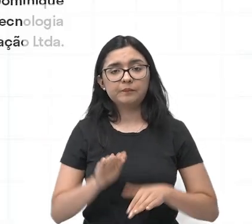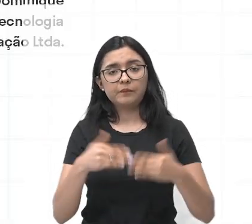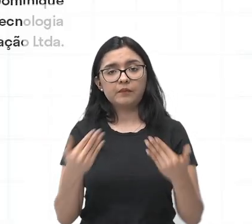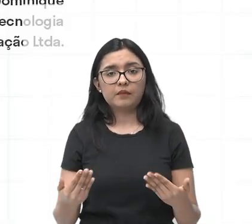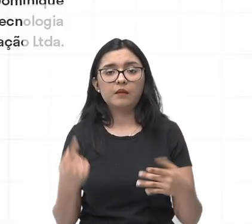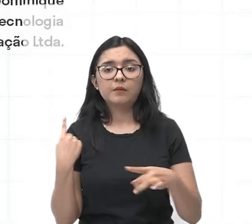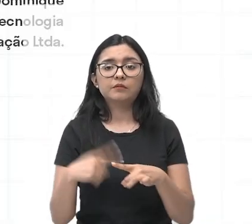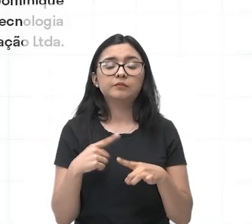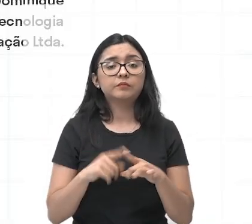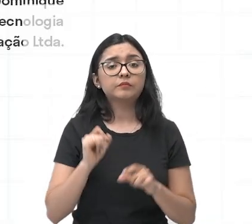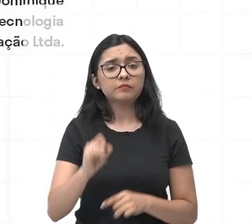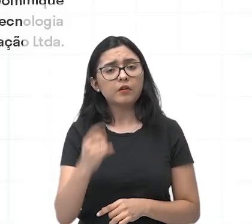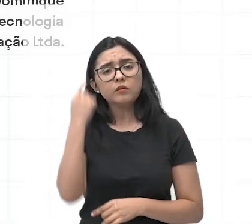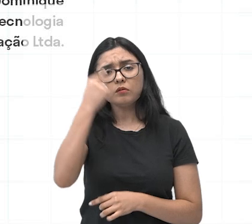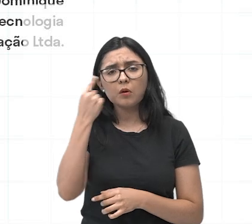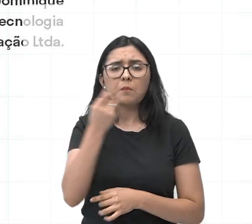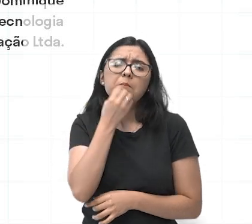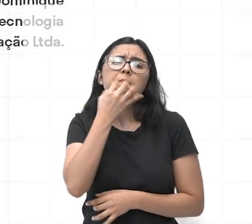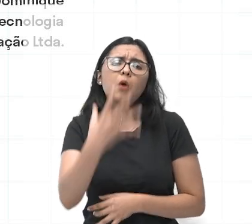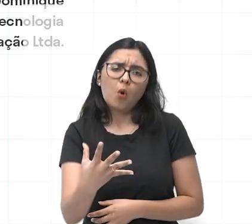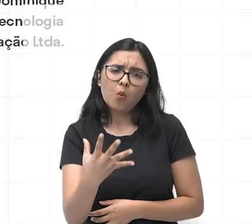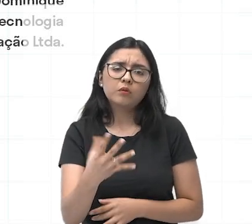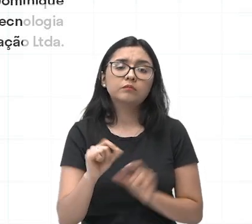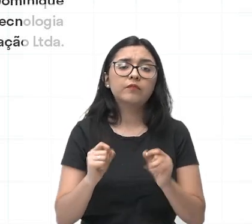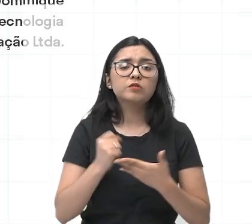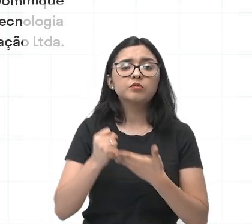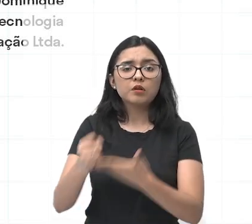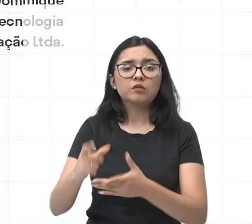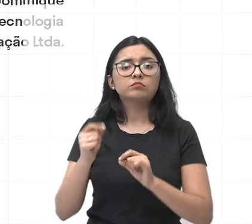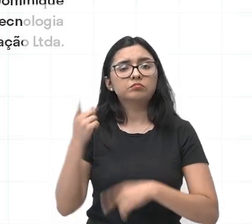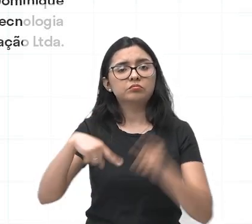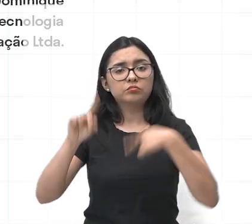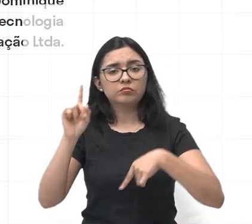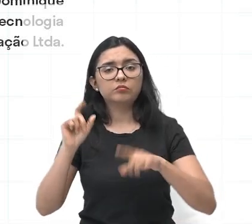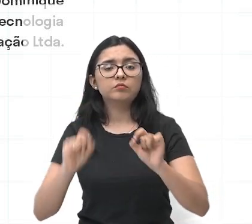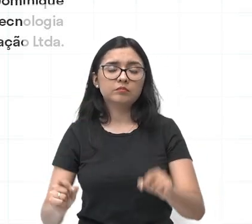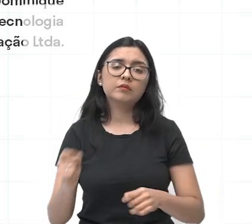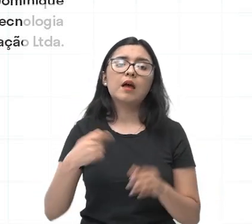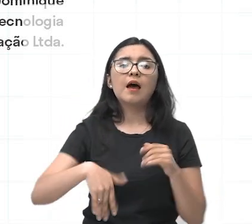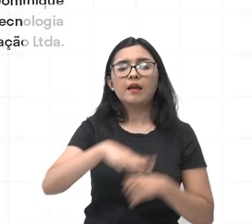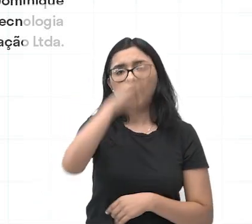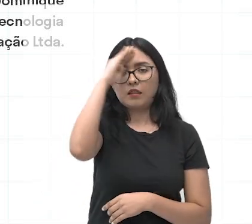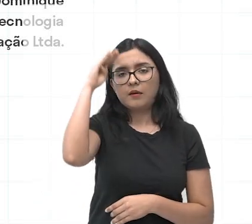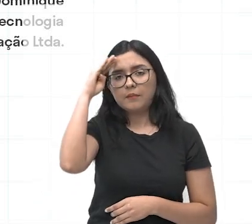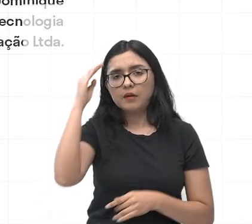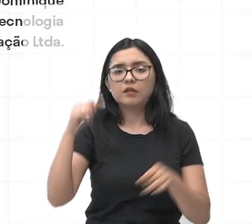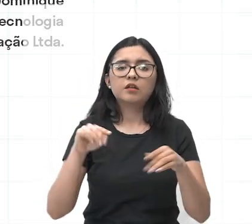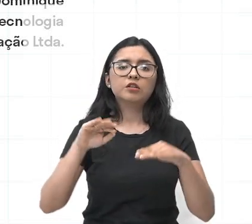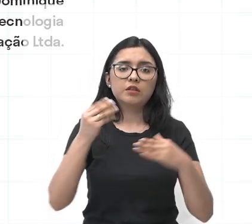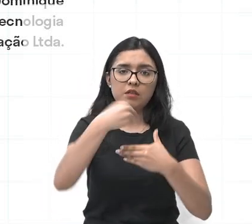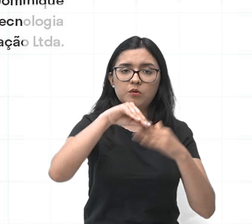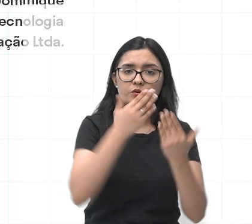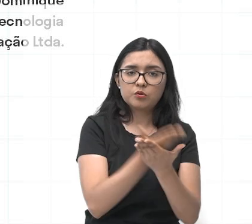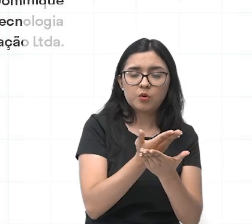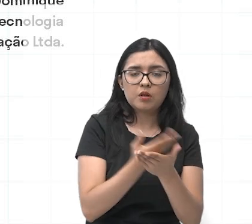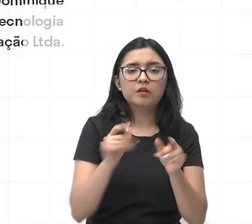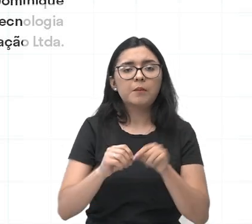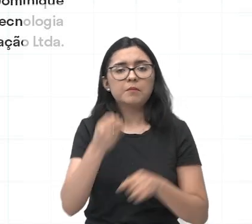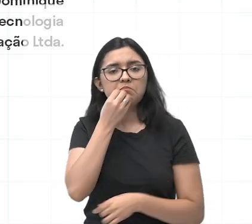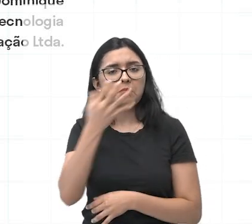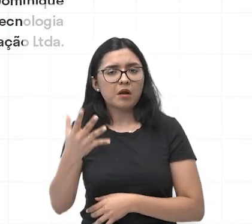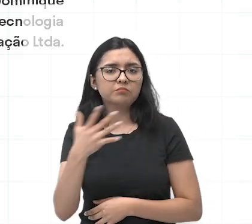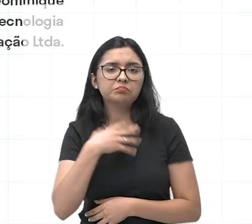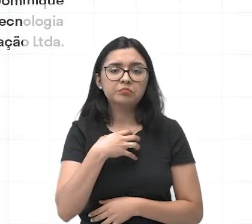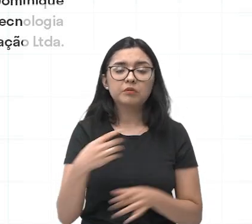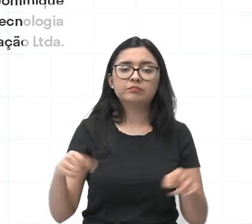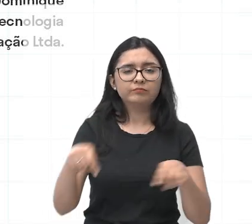Uma visão saudável, ela vai contribuir para o sucesso acadêmico, né? O sucesso escolar e o bem-estar